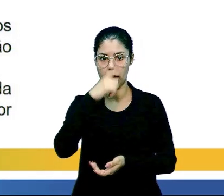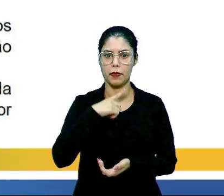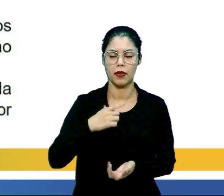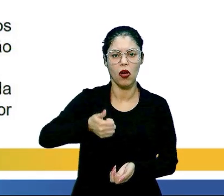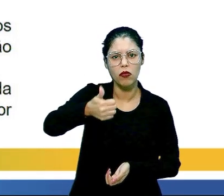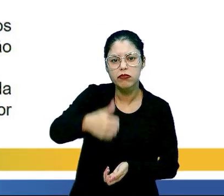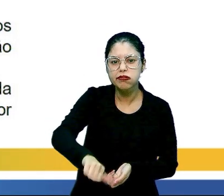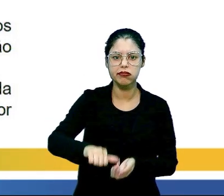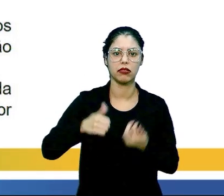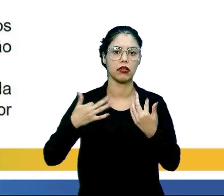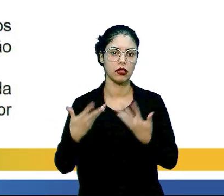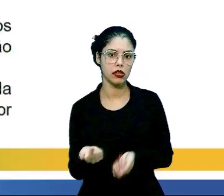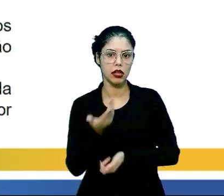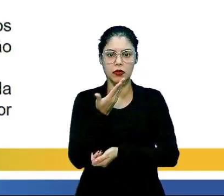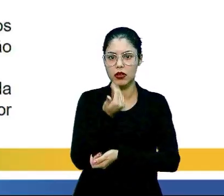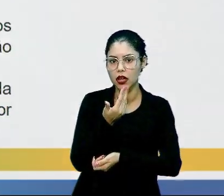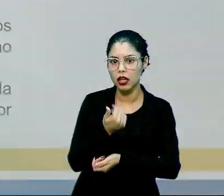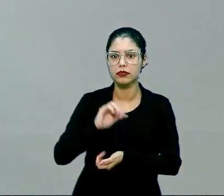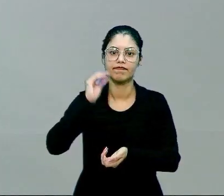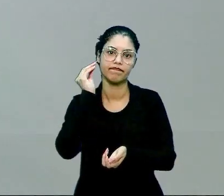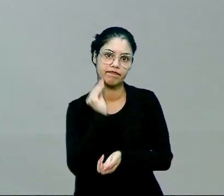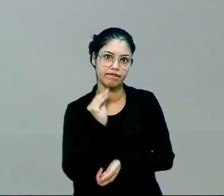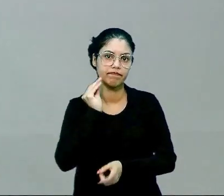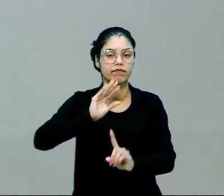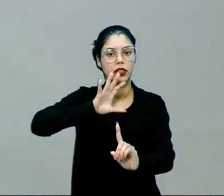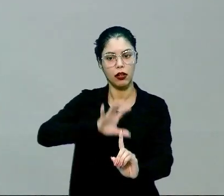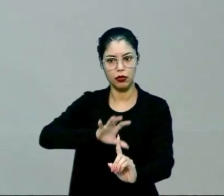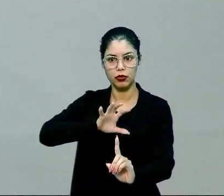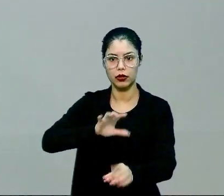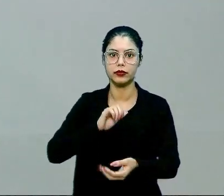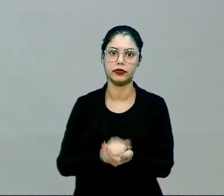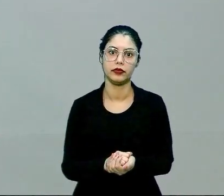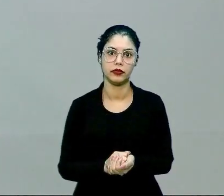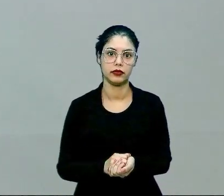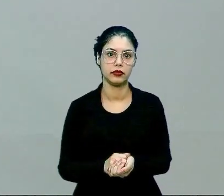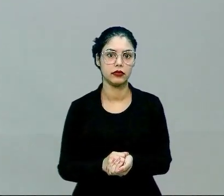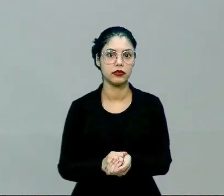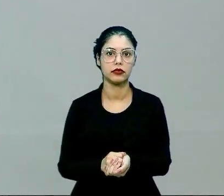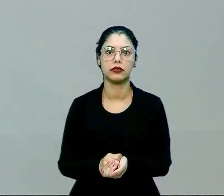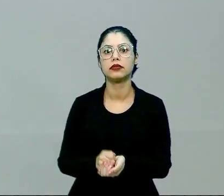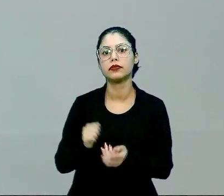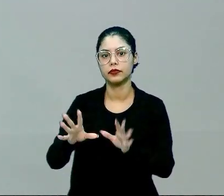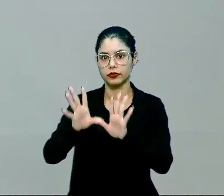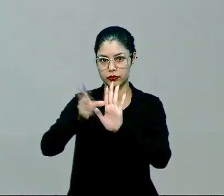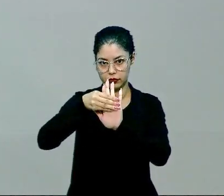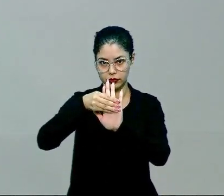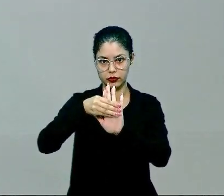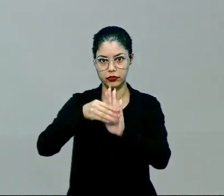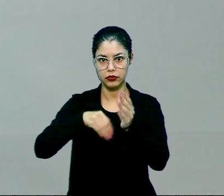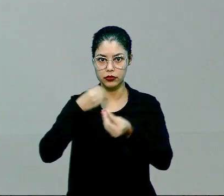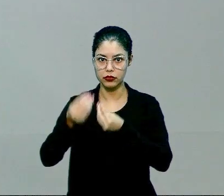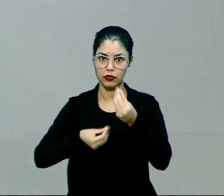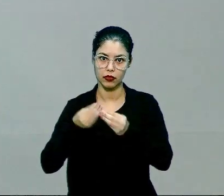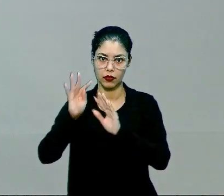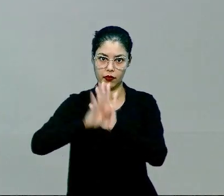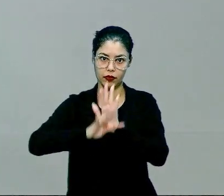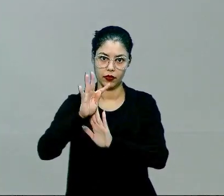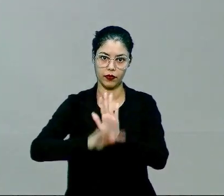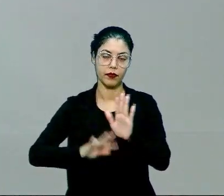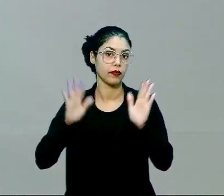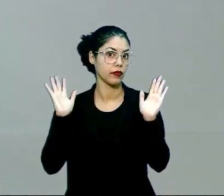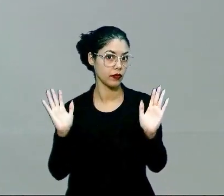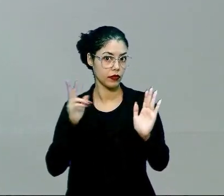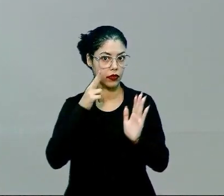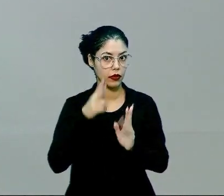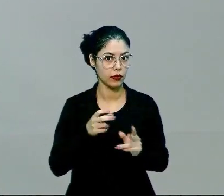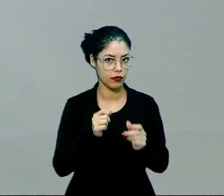adultos têm péssimos hábitos alimentares. Isso não foi frisado com ênfase no texto. Então